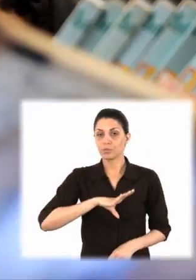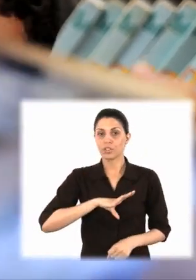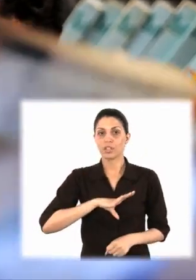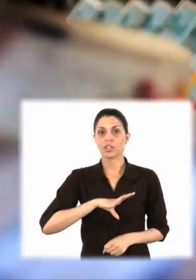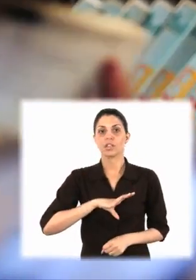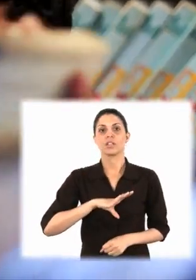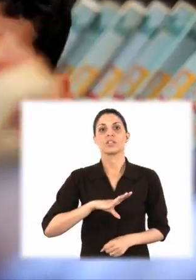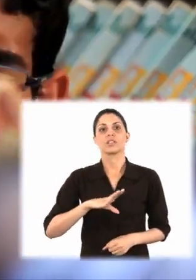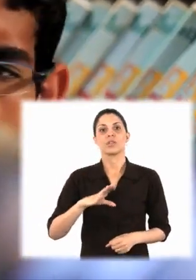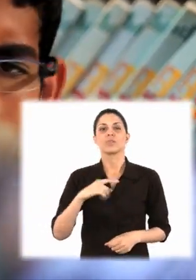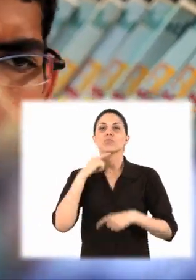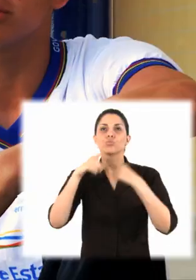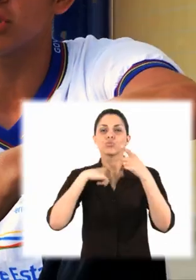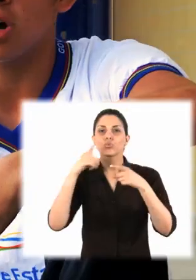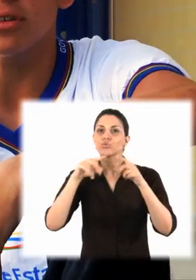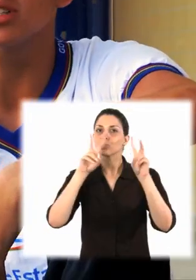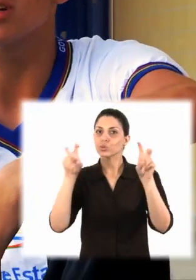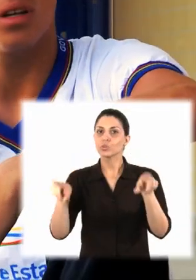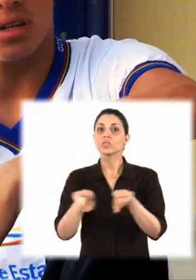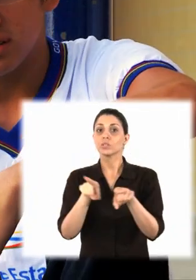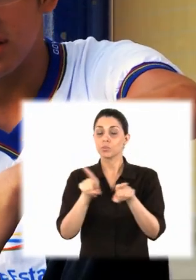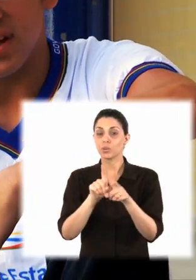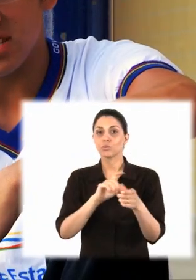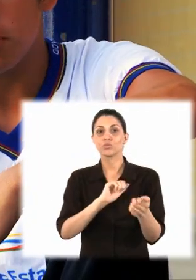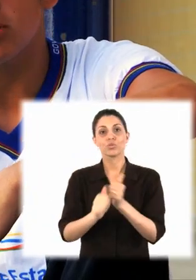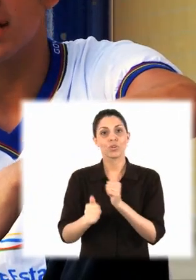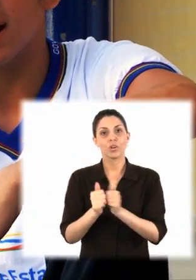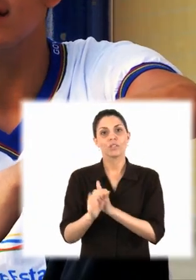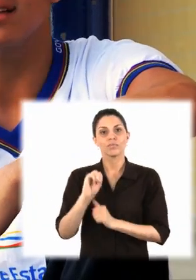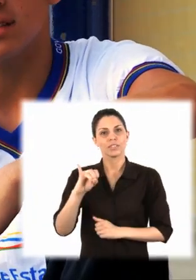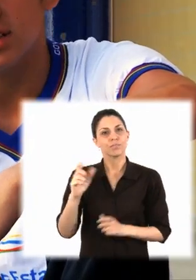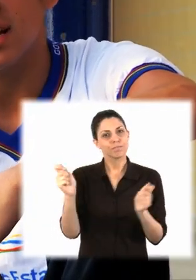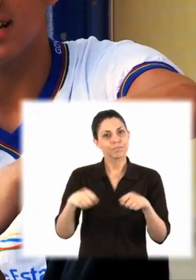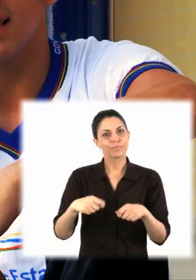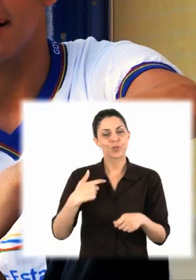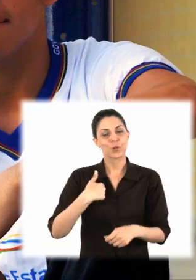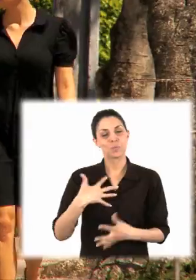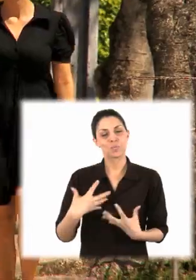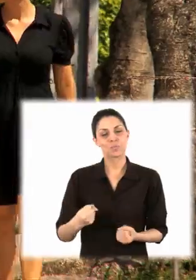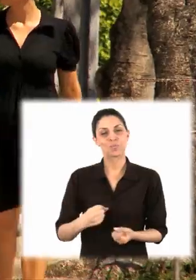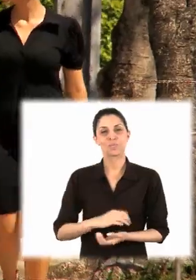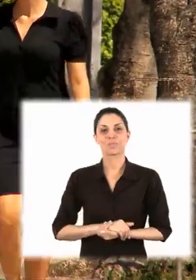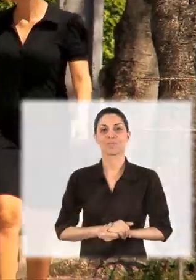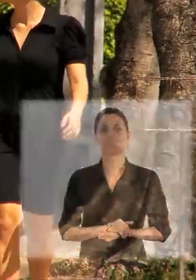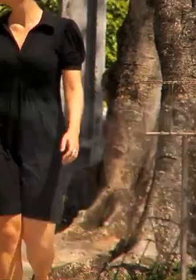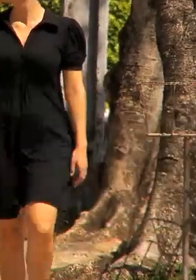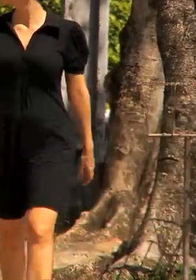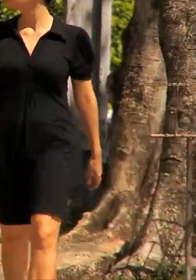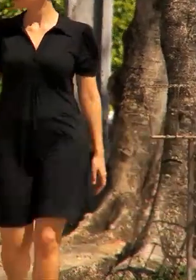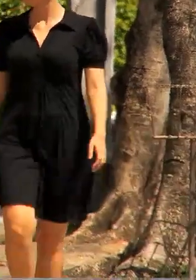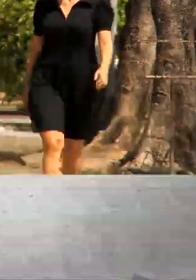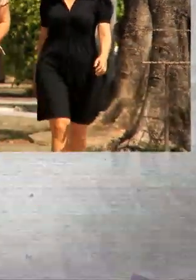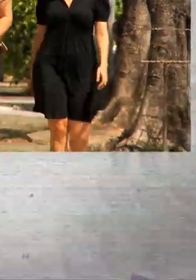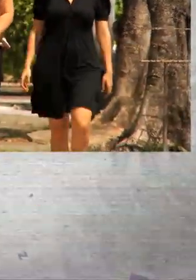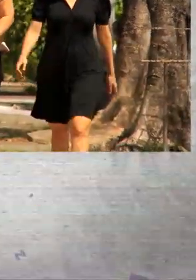sobre os assuntos que eu estava em dúvida ou até mesmo nos novos, se tivesse essa oportunidade, estaria lá.